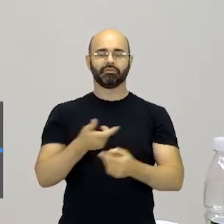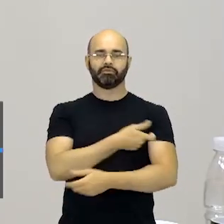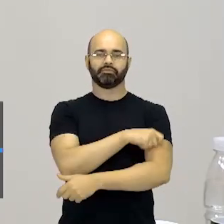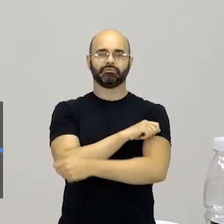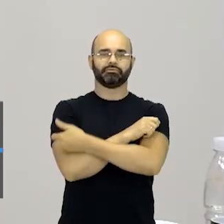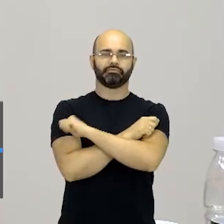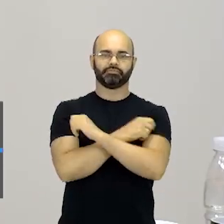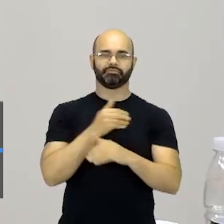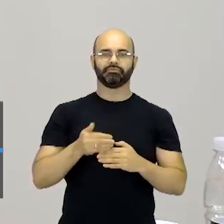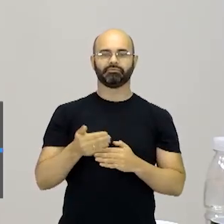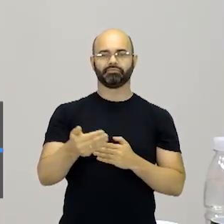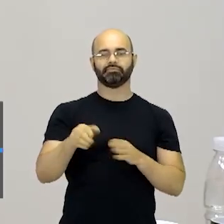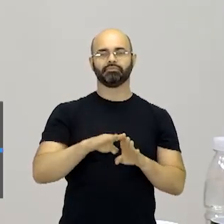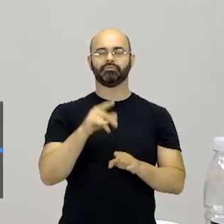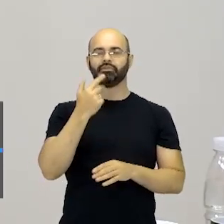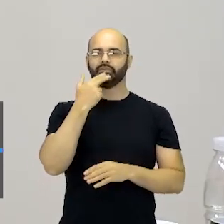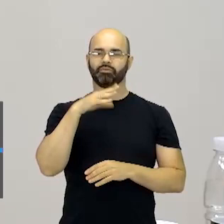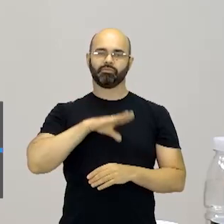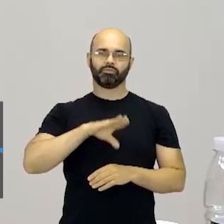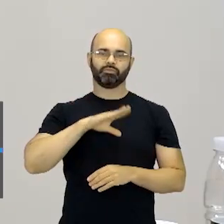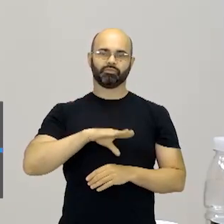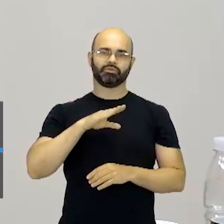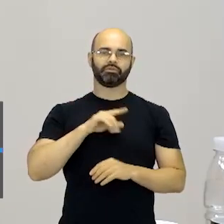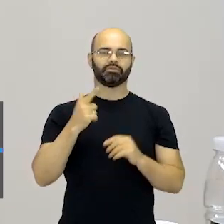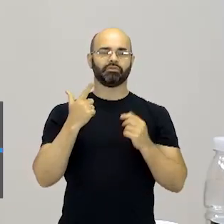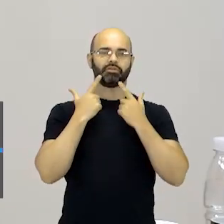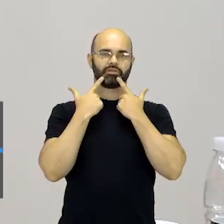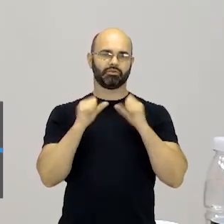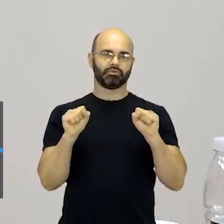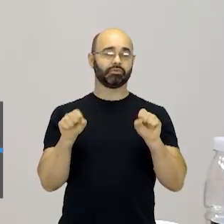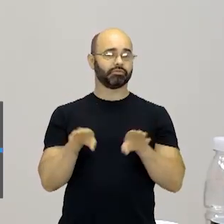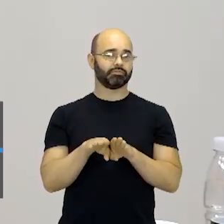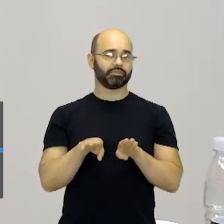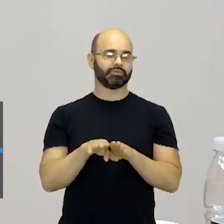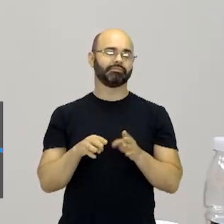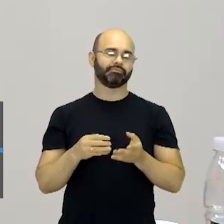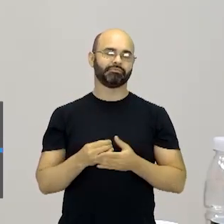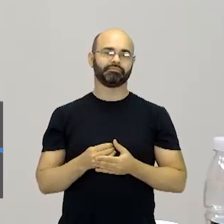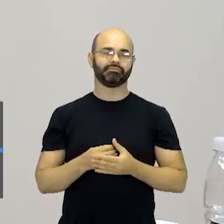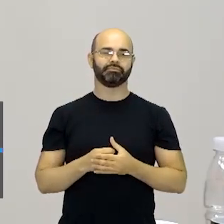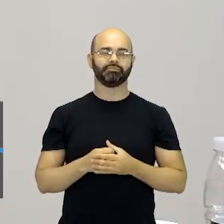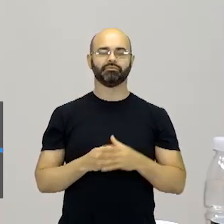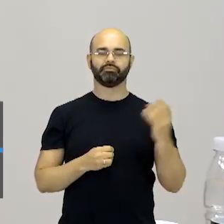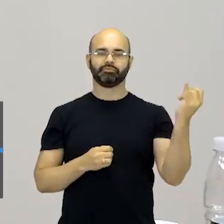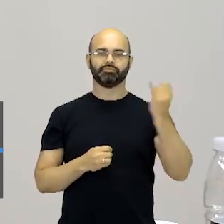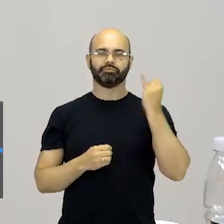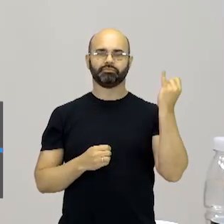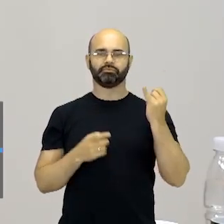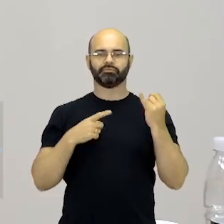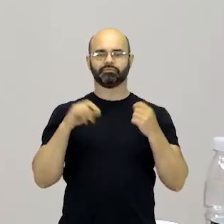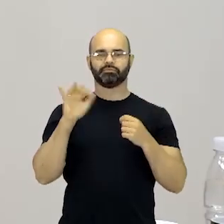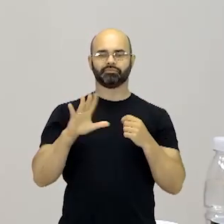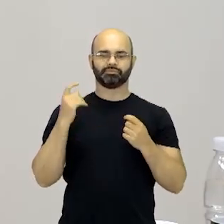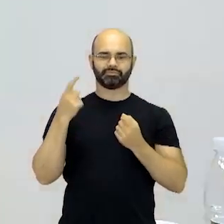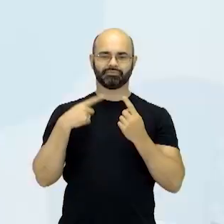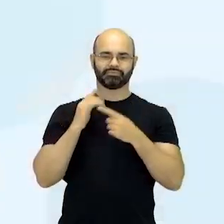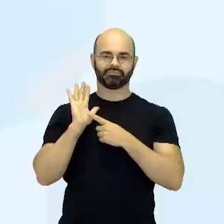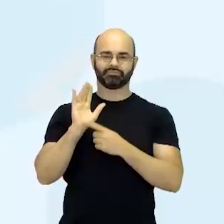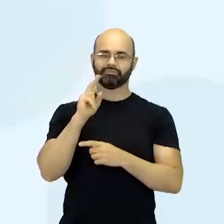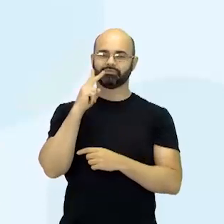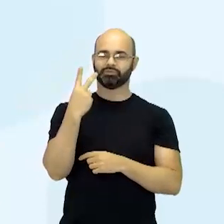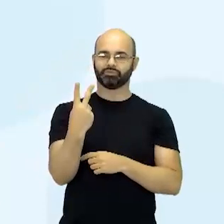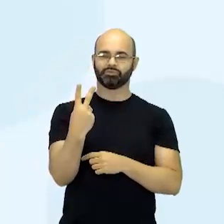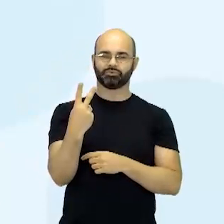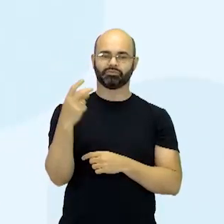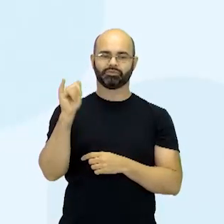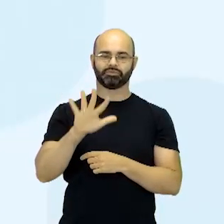massa na sequência, a língua portuguesa, a linguística como ciência. Isso é importante. Aí eu coloquei algumas imagens aí, na verdade, tem 2